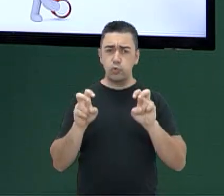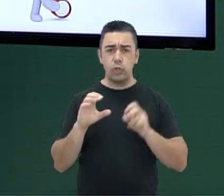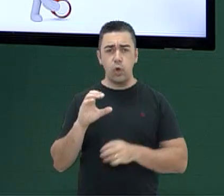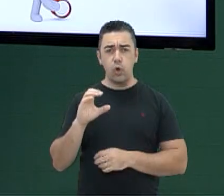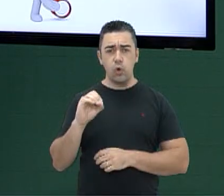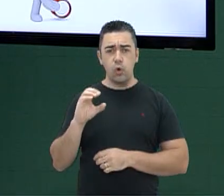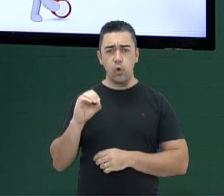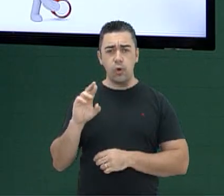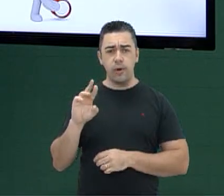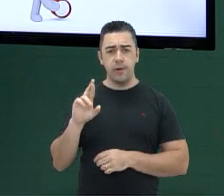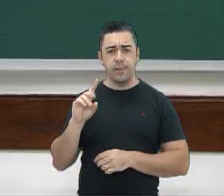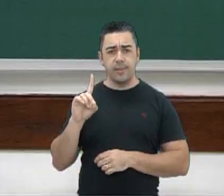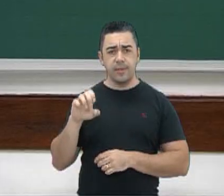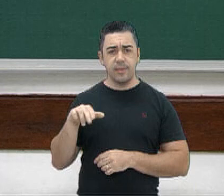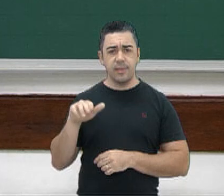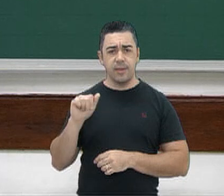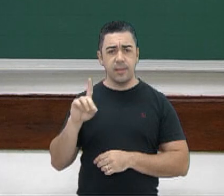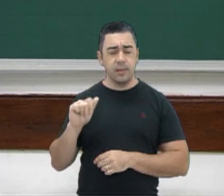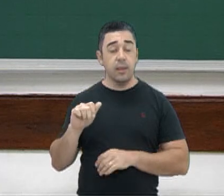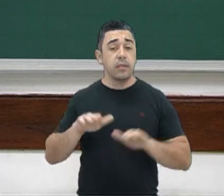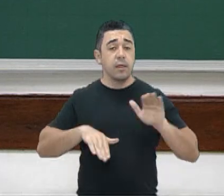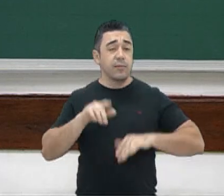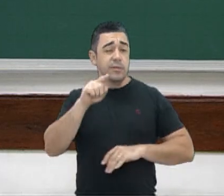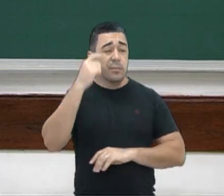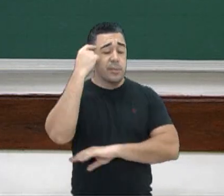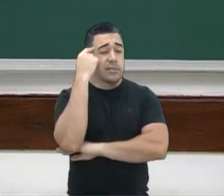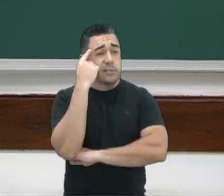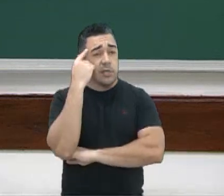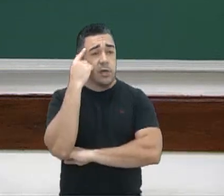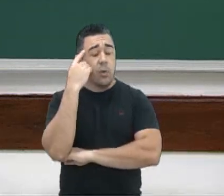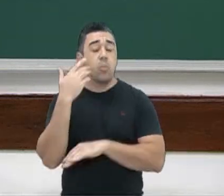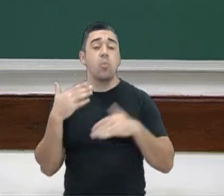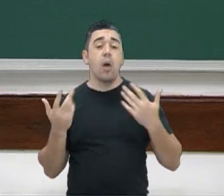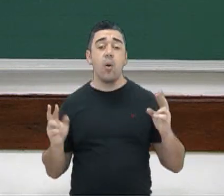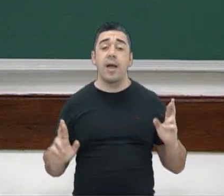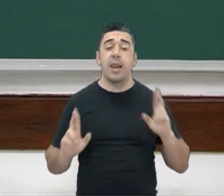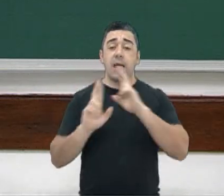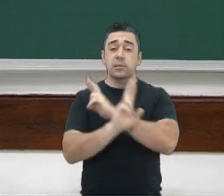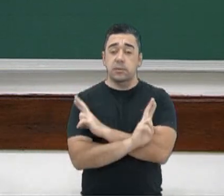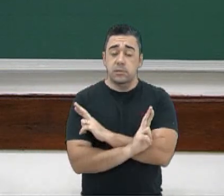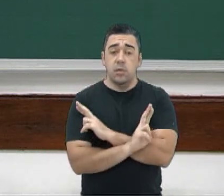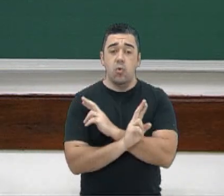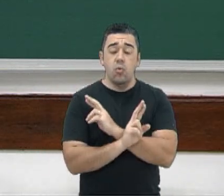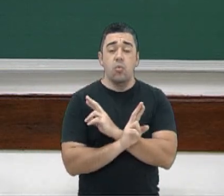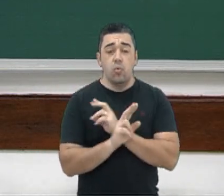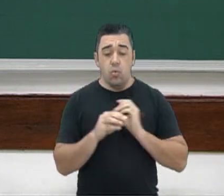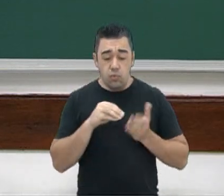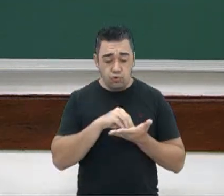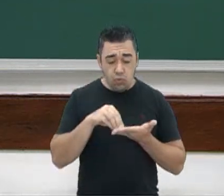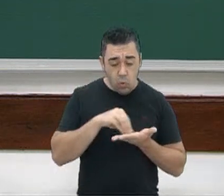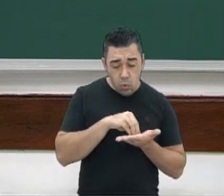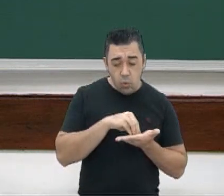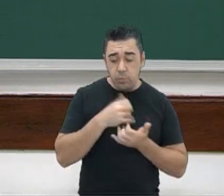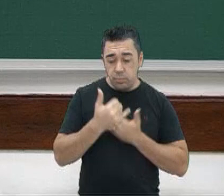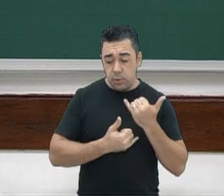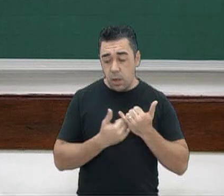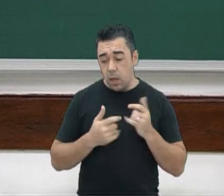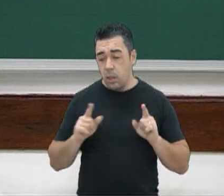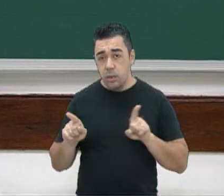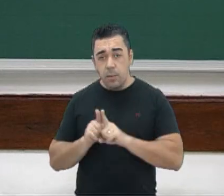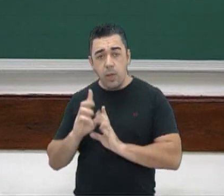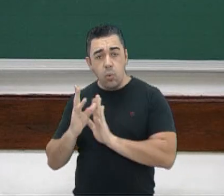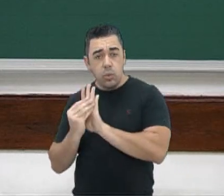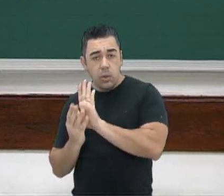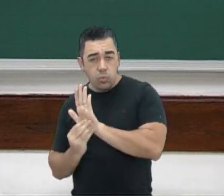coordenadas geográficas? Talvez você esteja se perguntando qual é a relação entre o jogo e o conteúdo da nossa